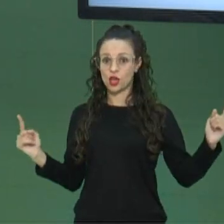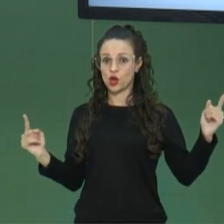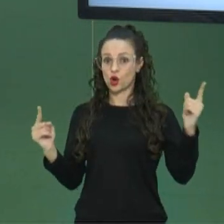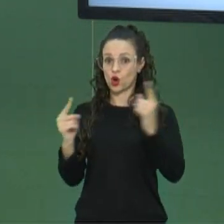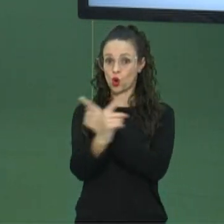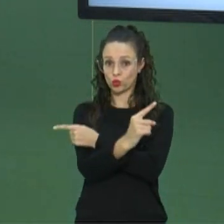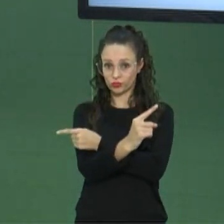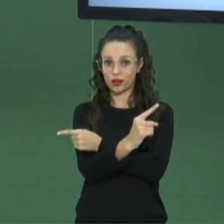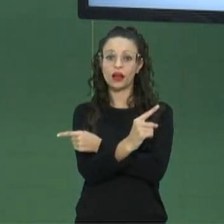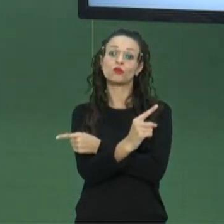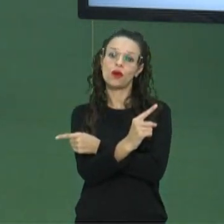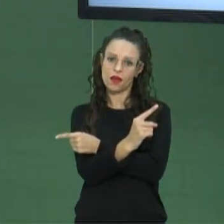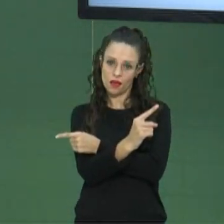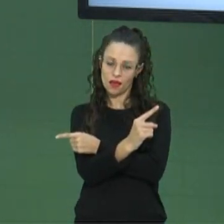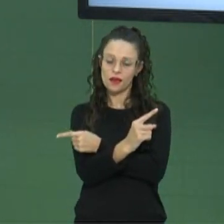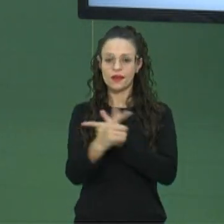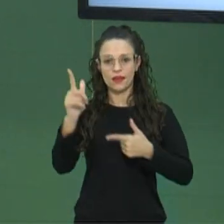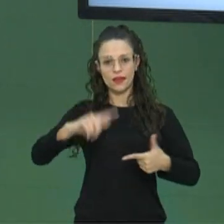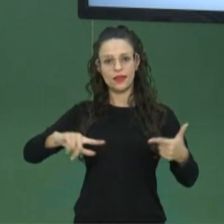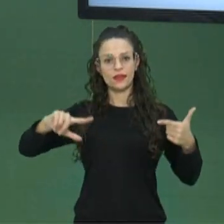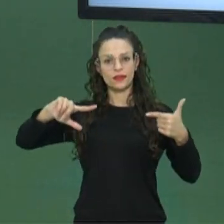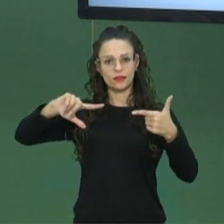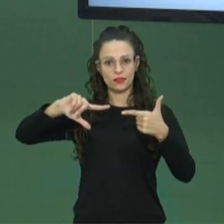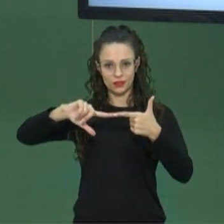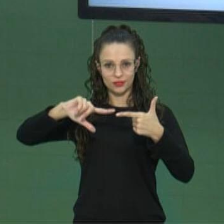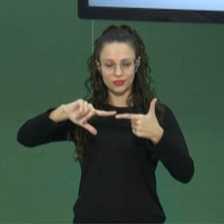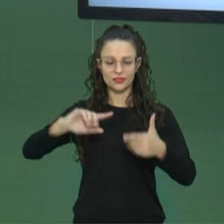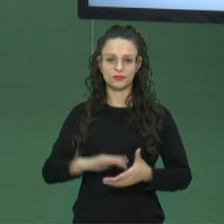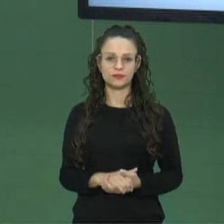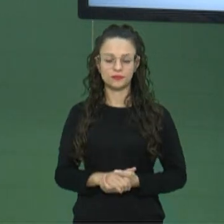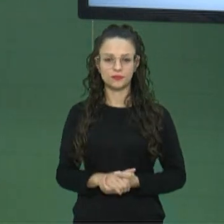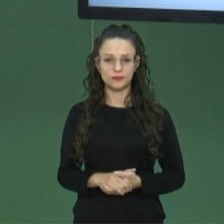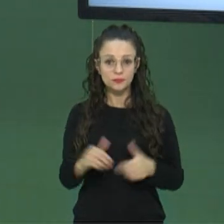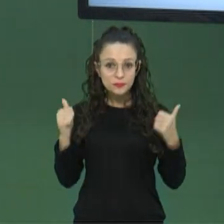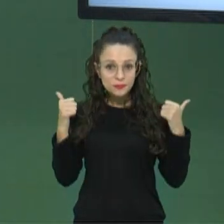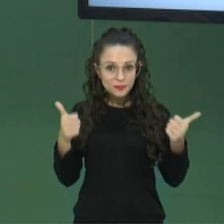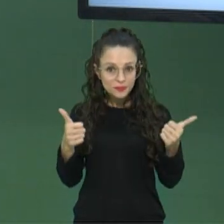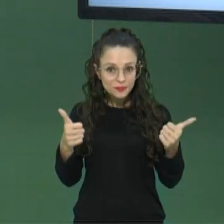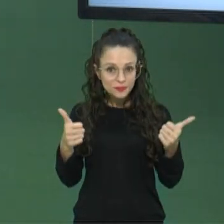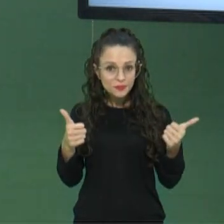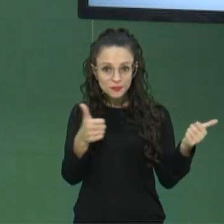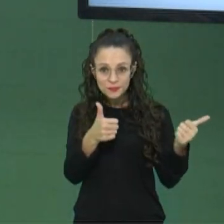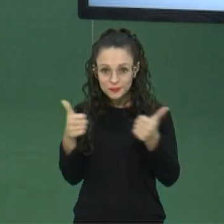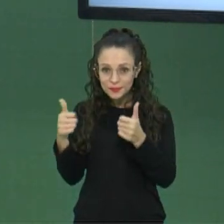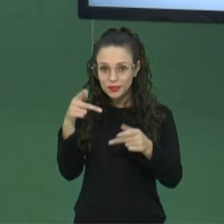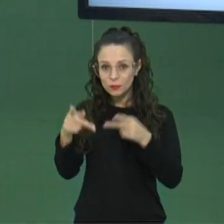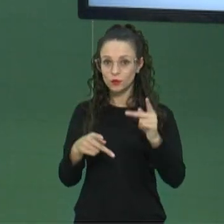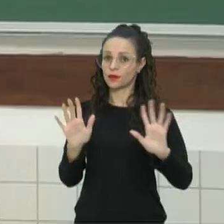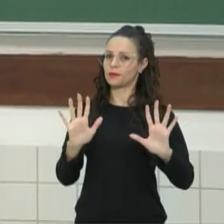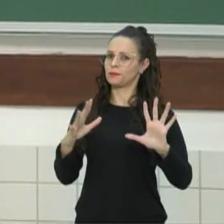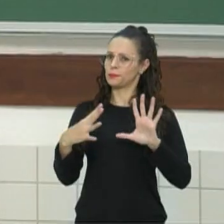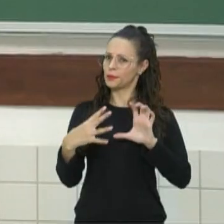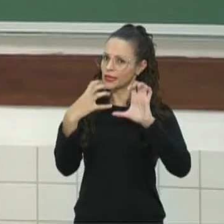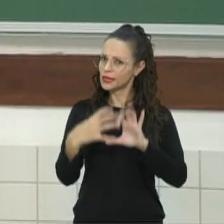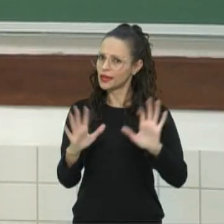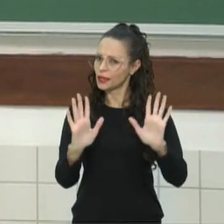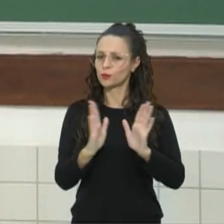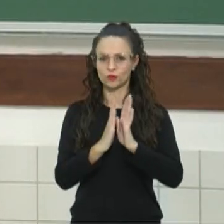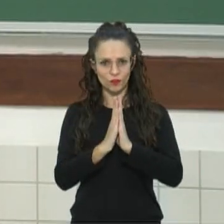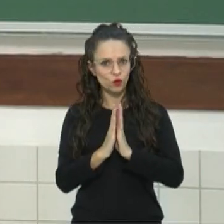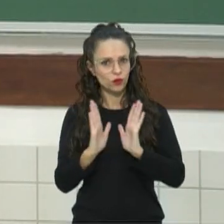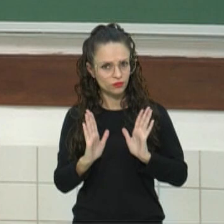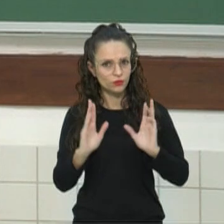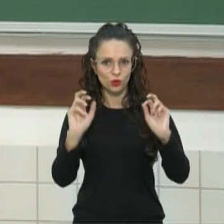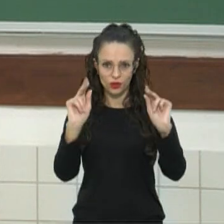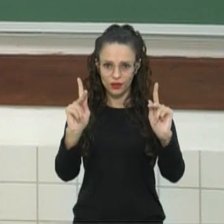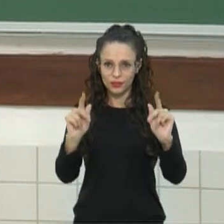um para cima e um para baixo, seria, no caso, o trans. Beleza, povo? Beleza? Sem briga. Sem briga, por favor.